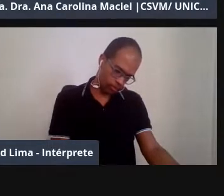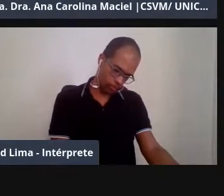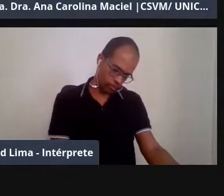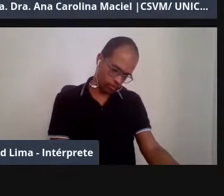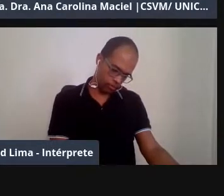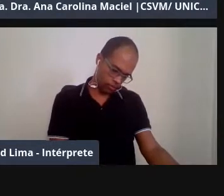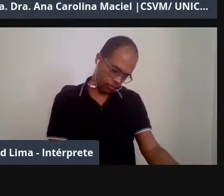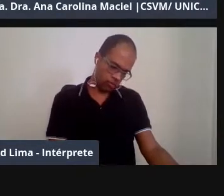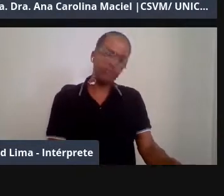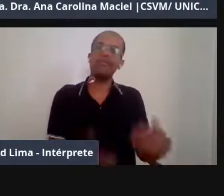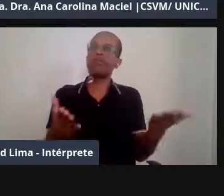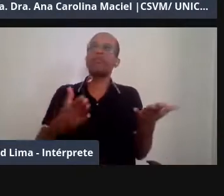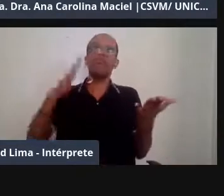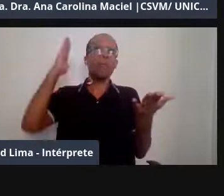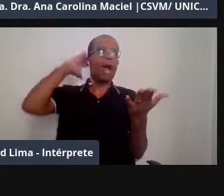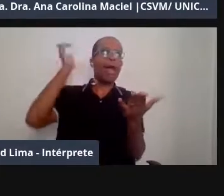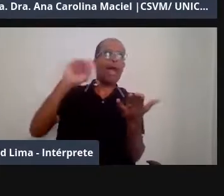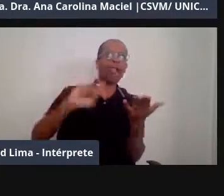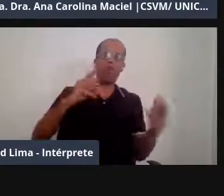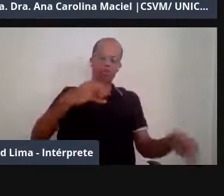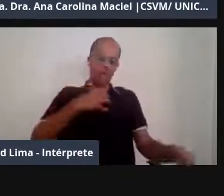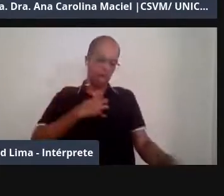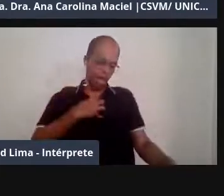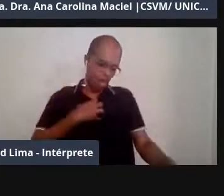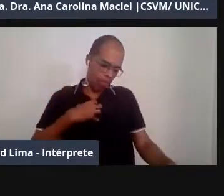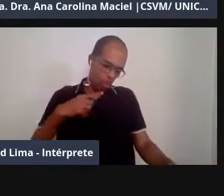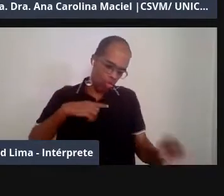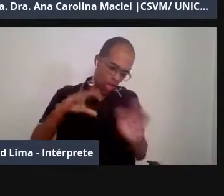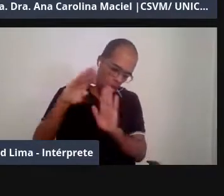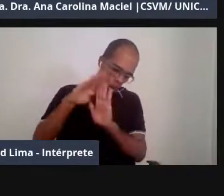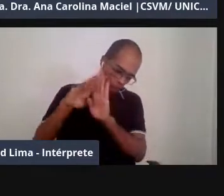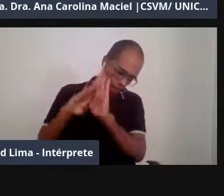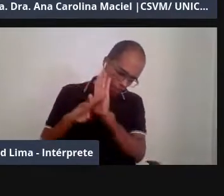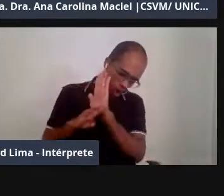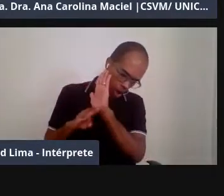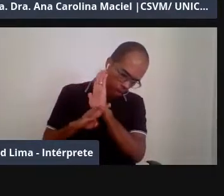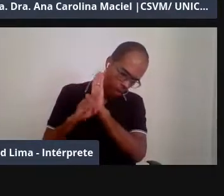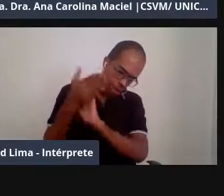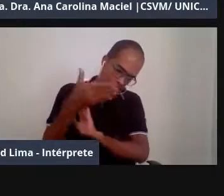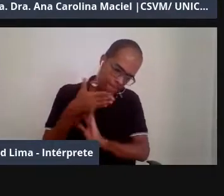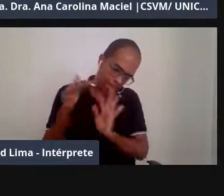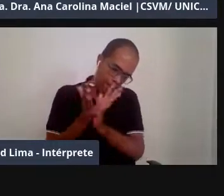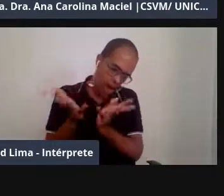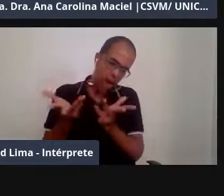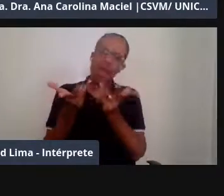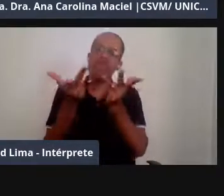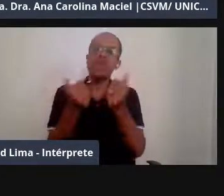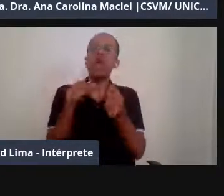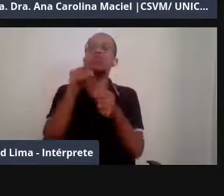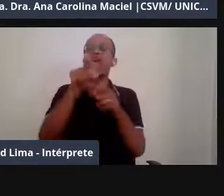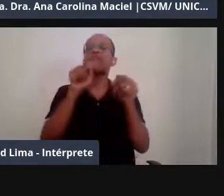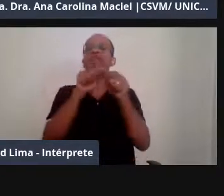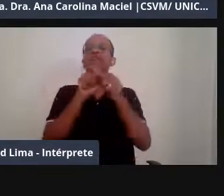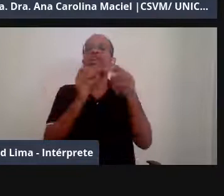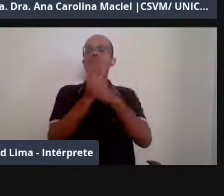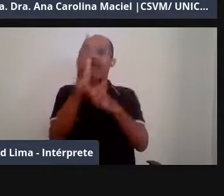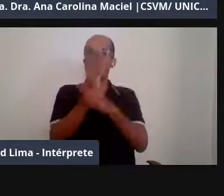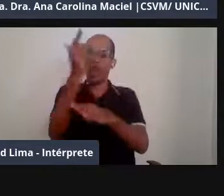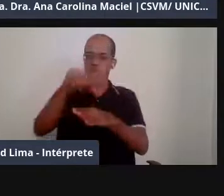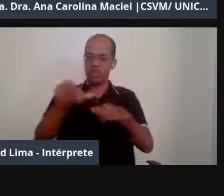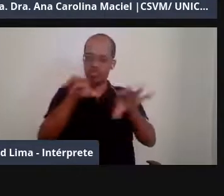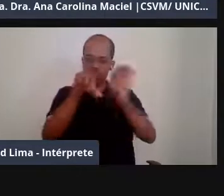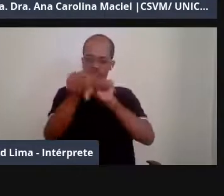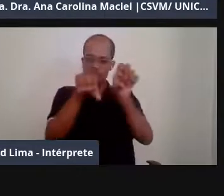no estado da Bahia, tem um programa incrível que eles estão fazendo revalidação de diploma